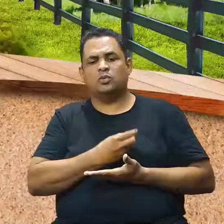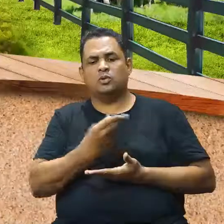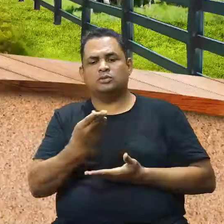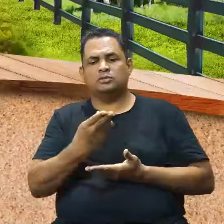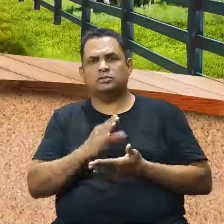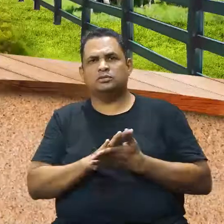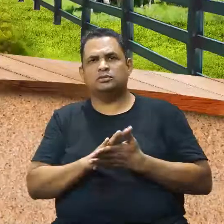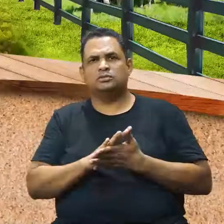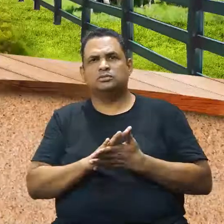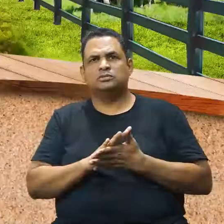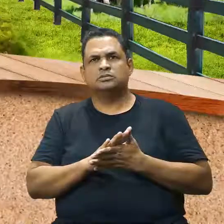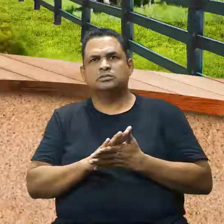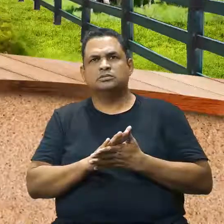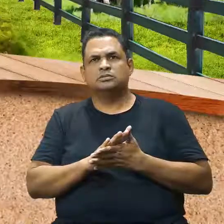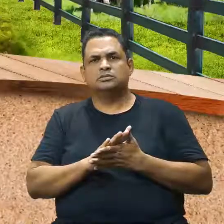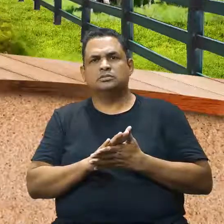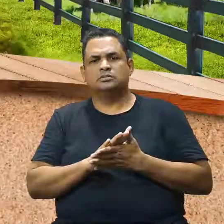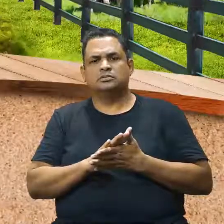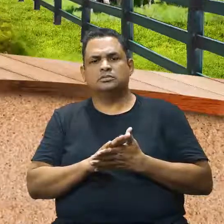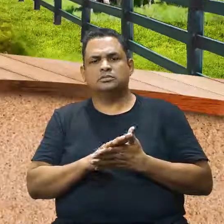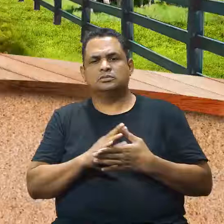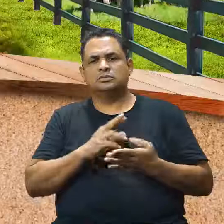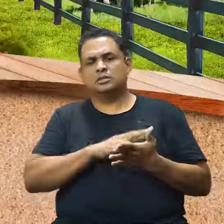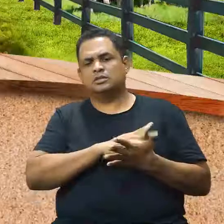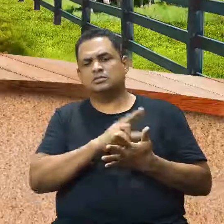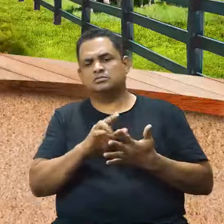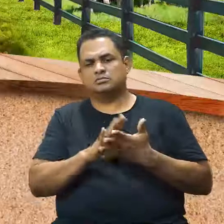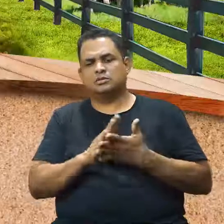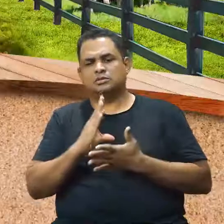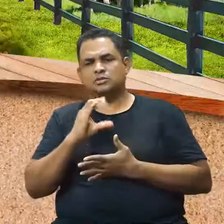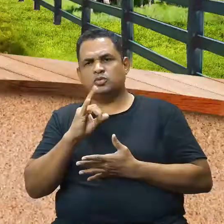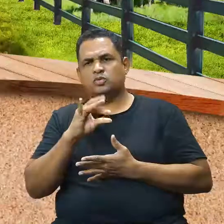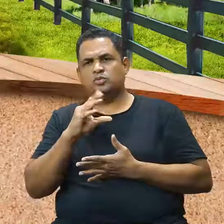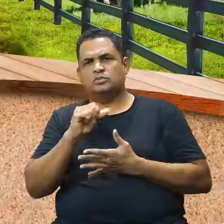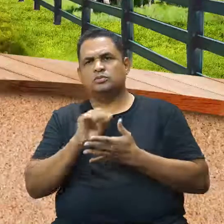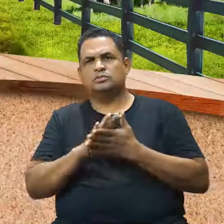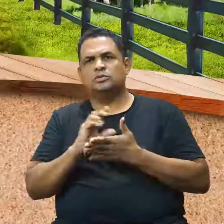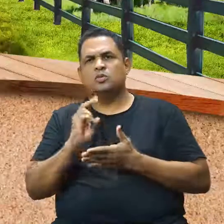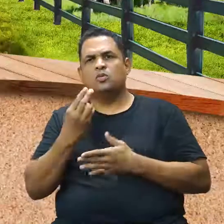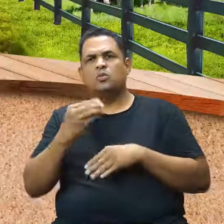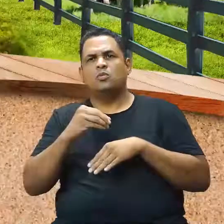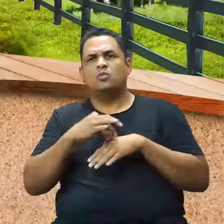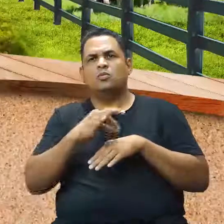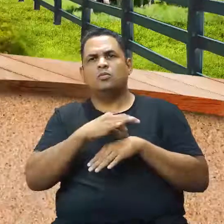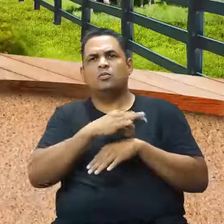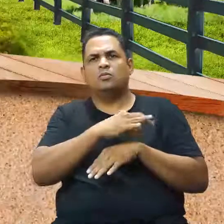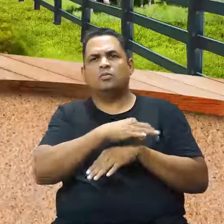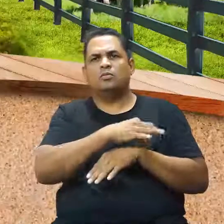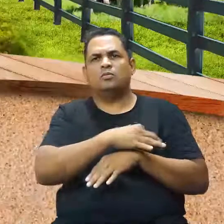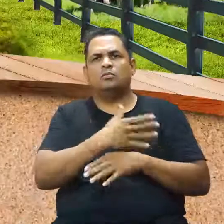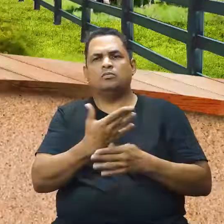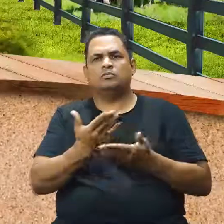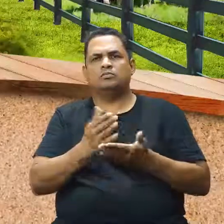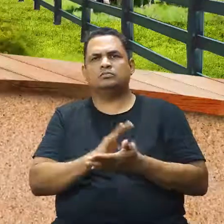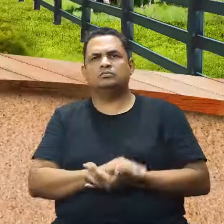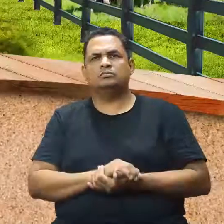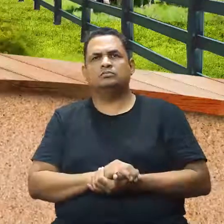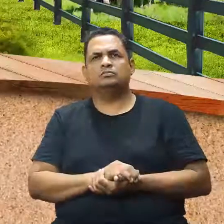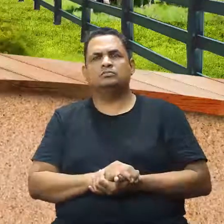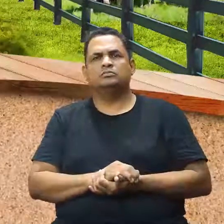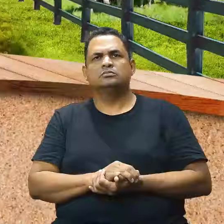populacional de uma dessas espécies de cupins ou como da formiga. E a gente cai naquele